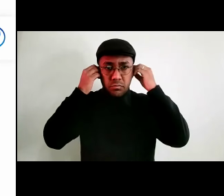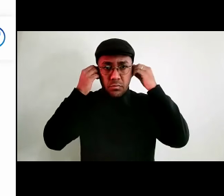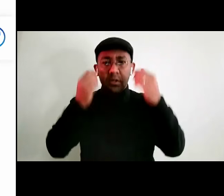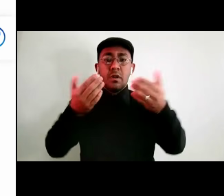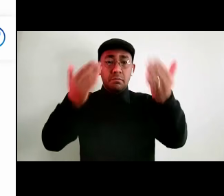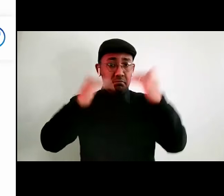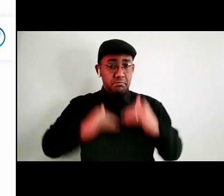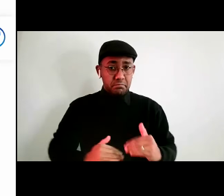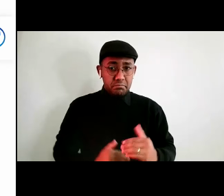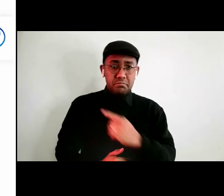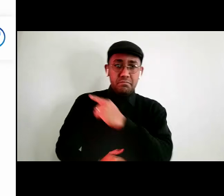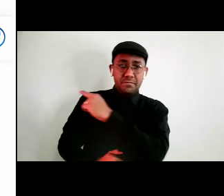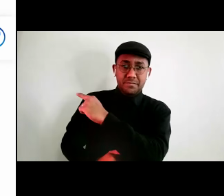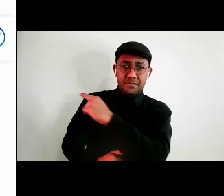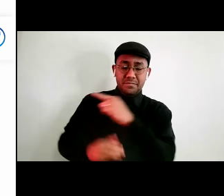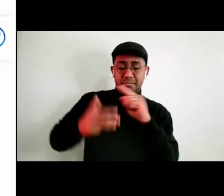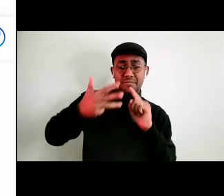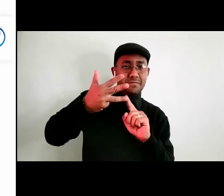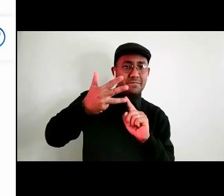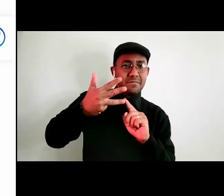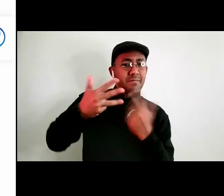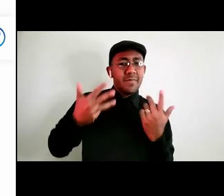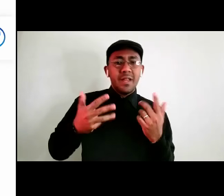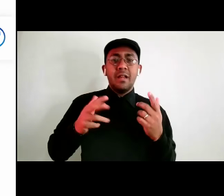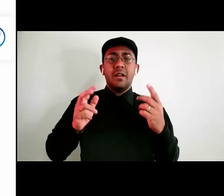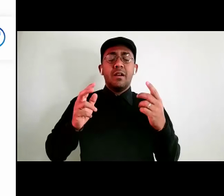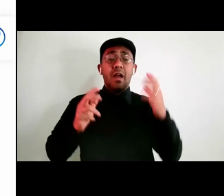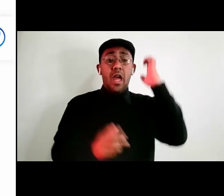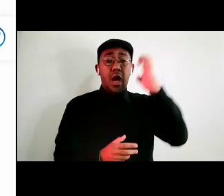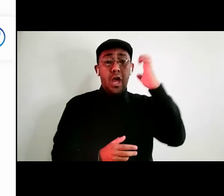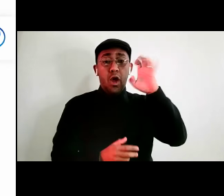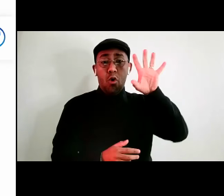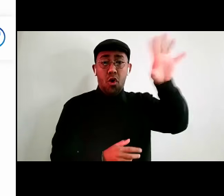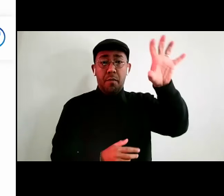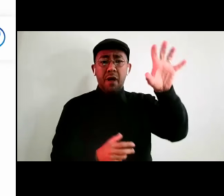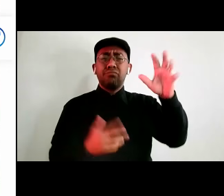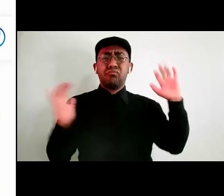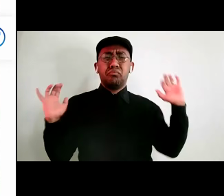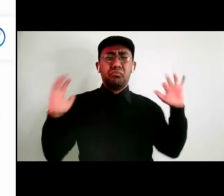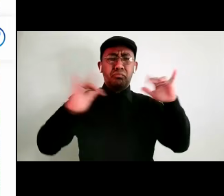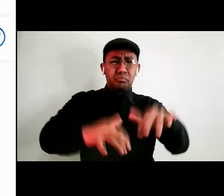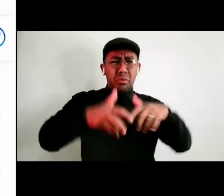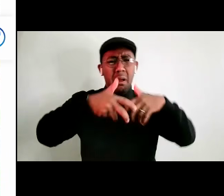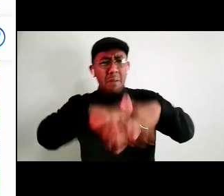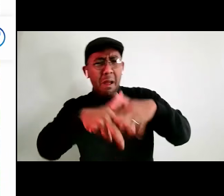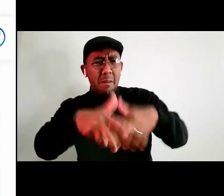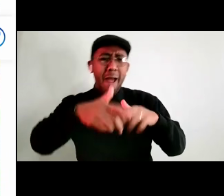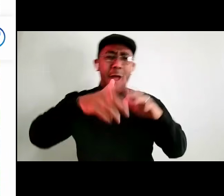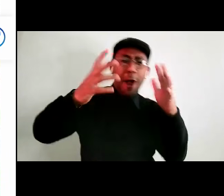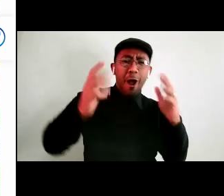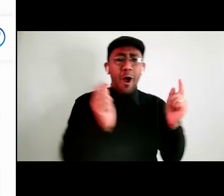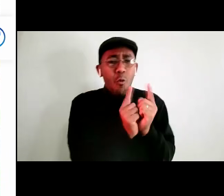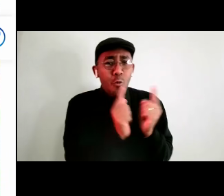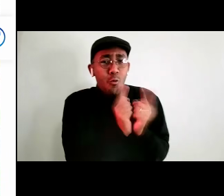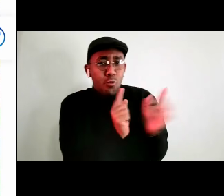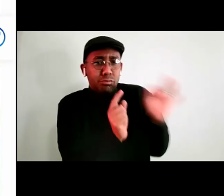E foram alguns dos eventos que nós tivemos na Europa, e a partir deles se originou um grande número de casos.